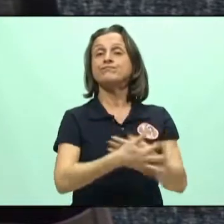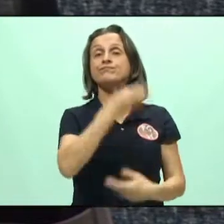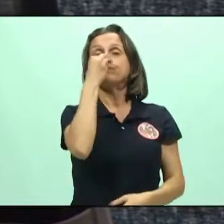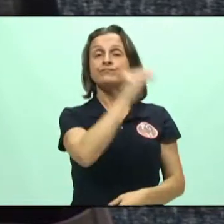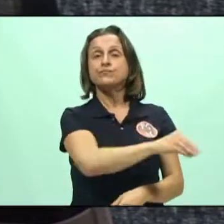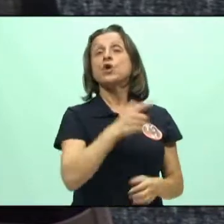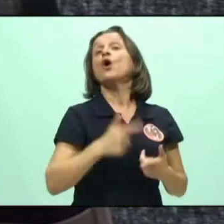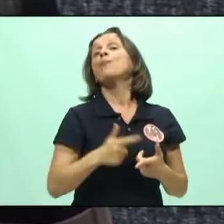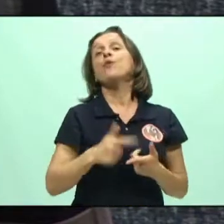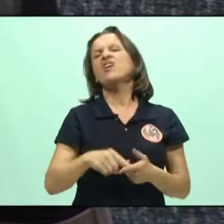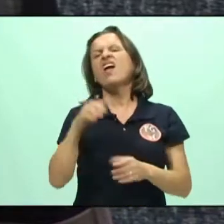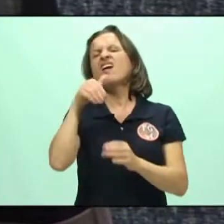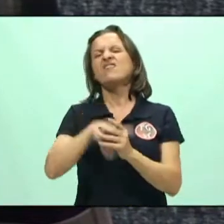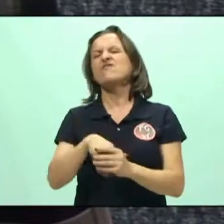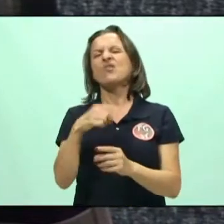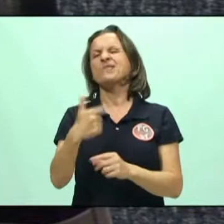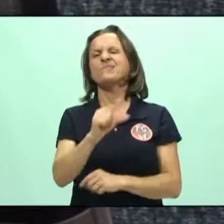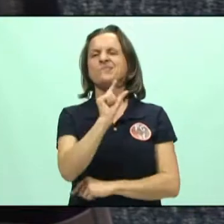poder